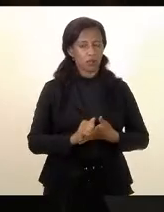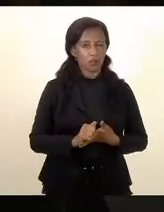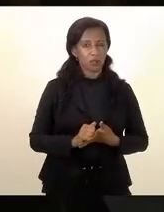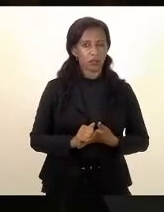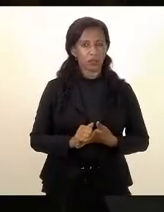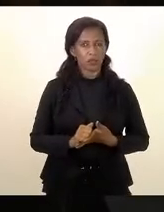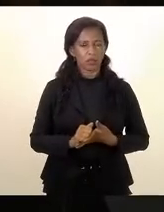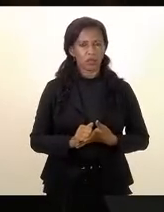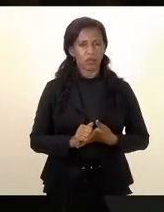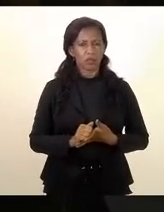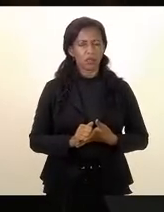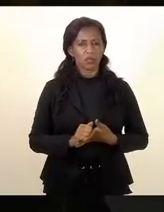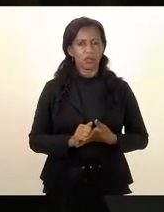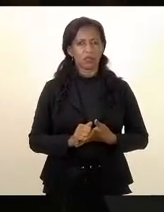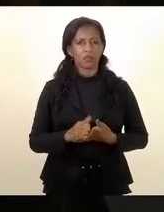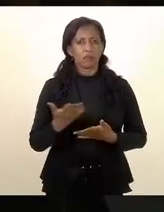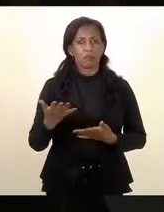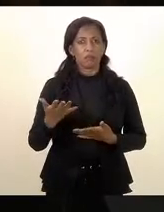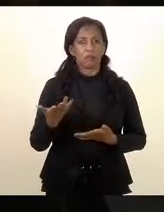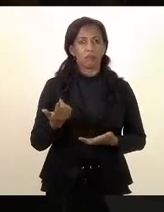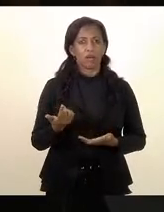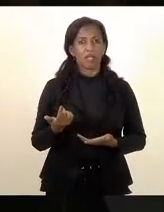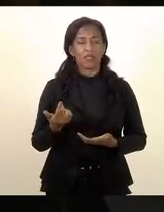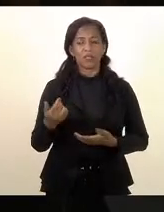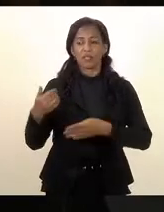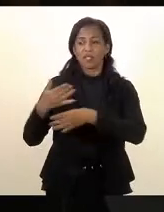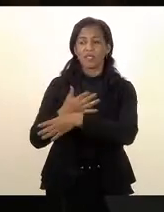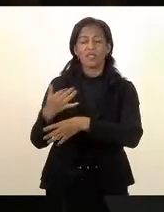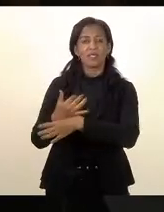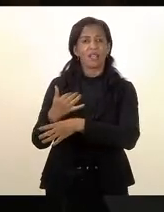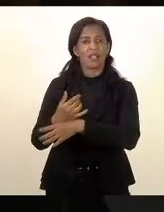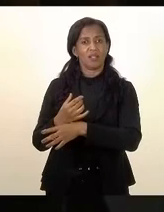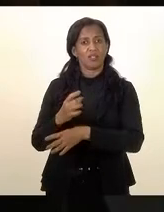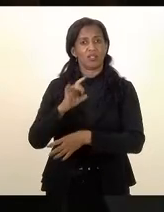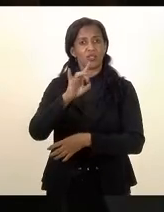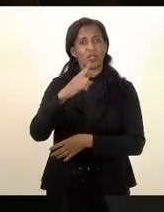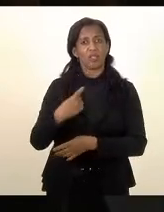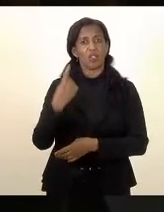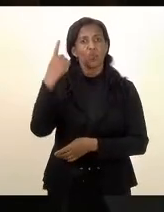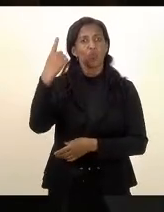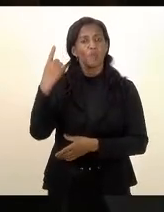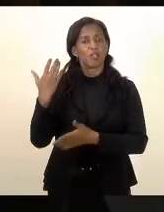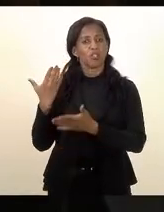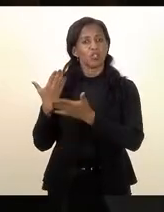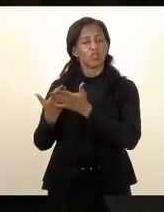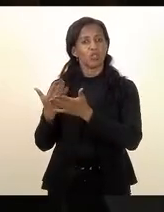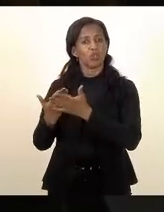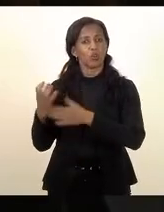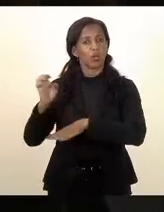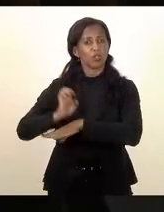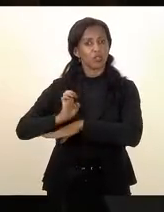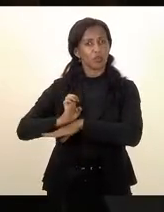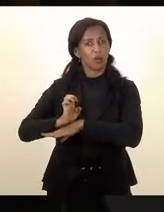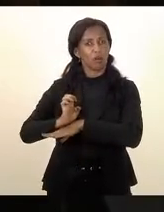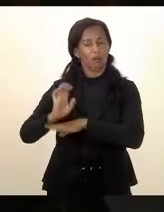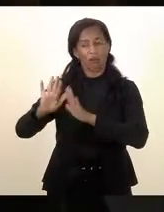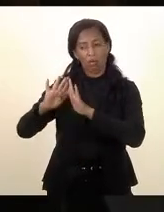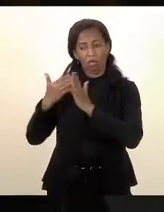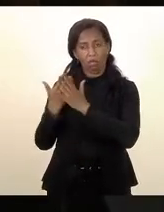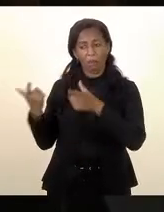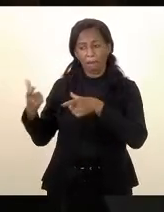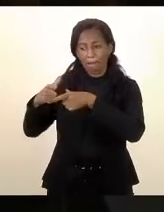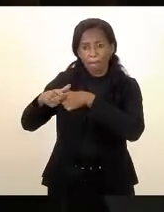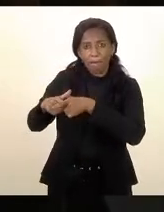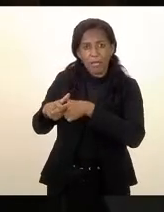mas e nas cidades onde só tem uma escola estadual e onde essa escola estadual é pequena e só vão